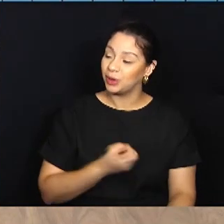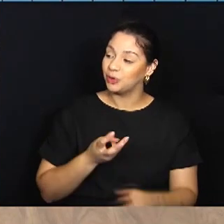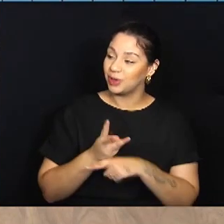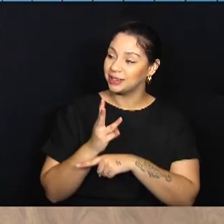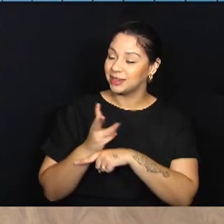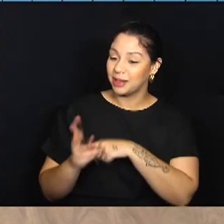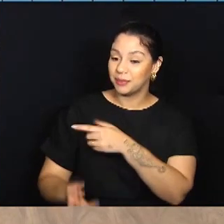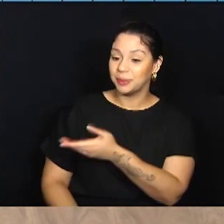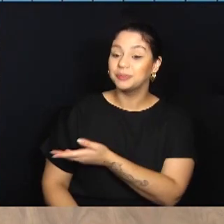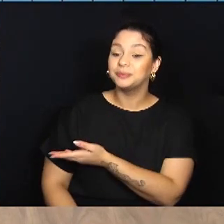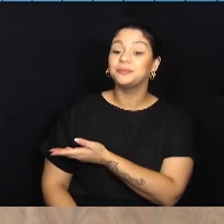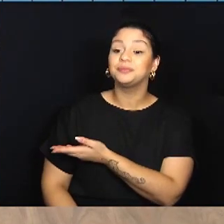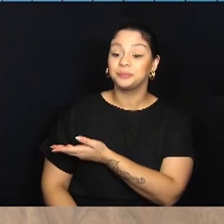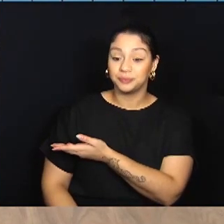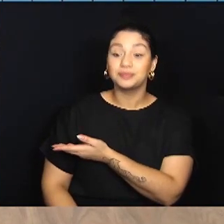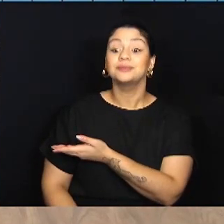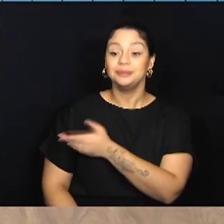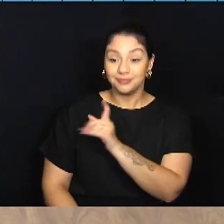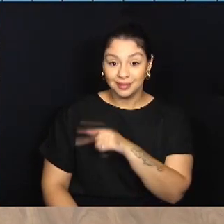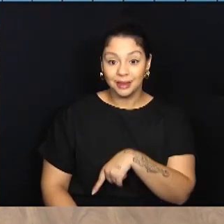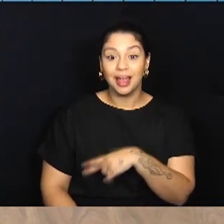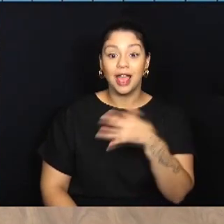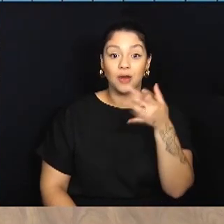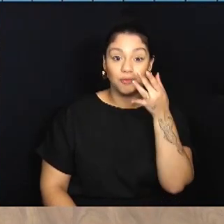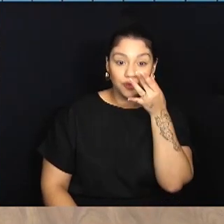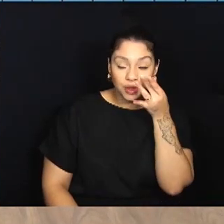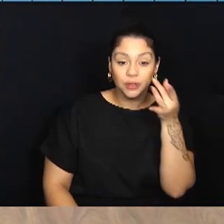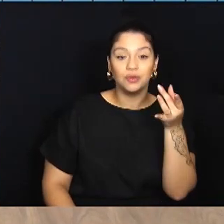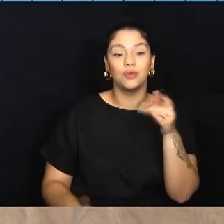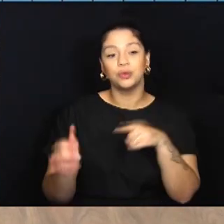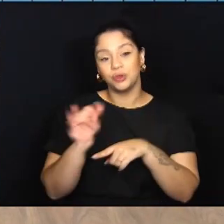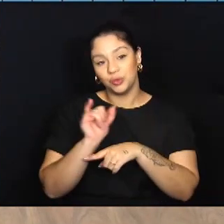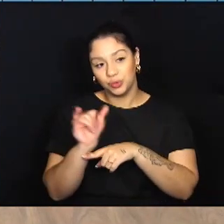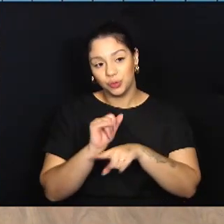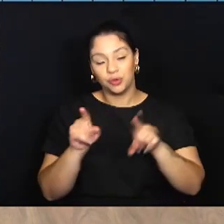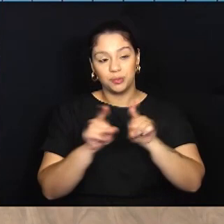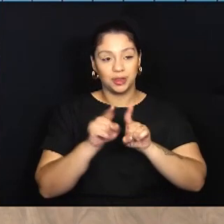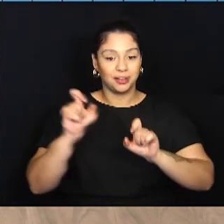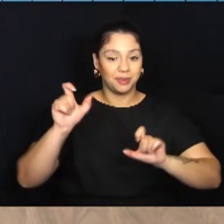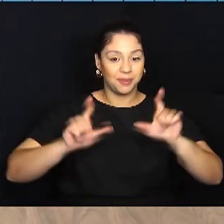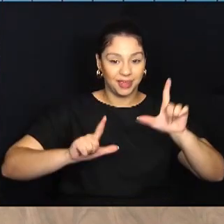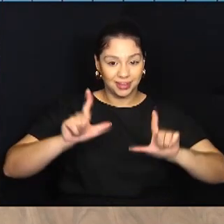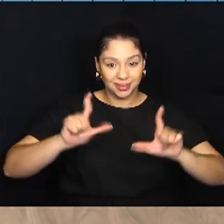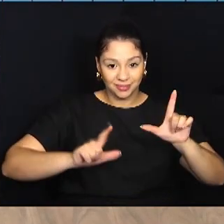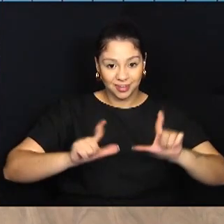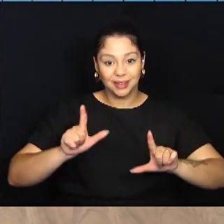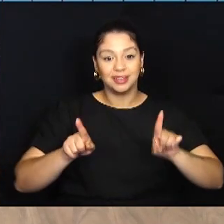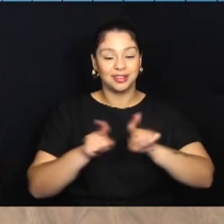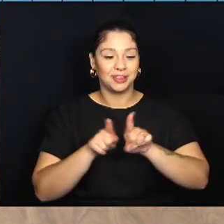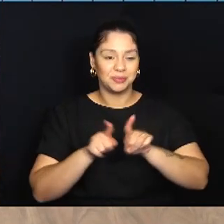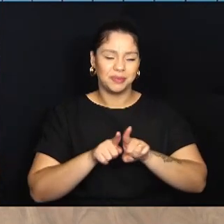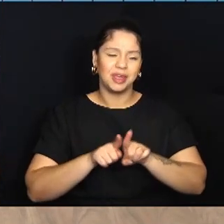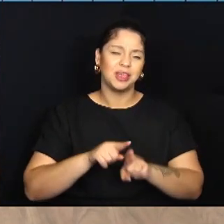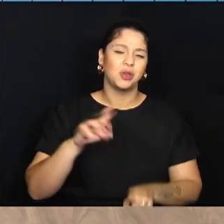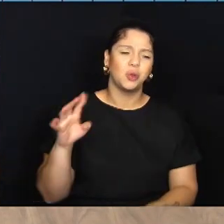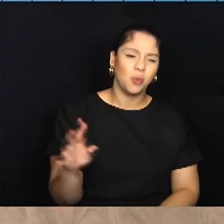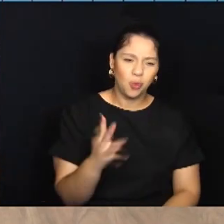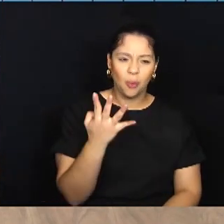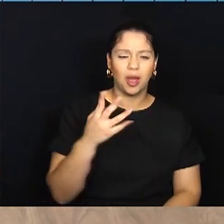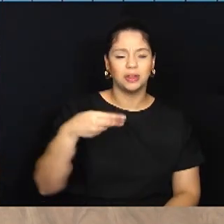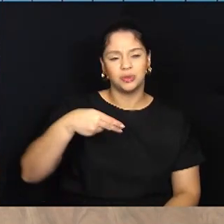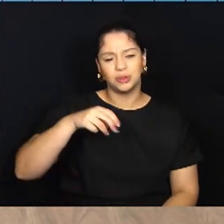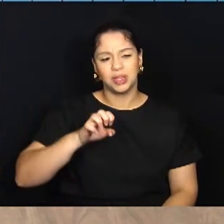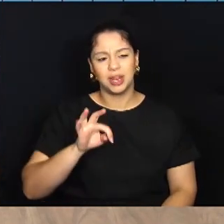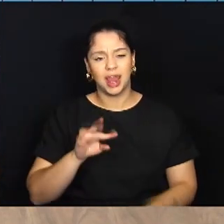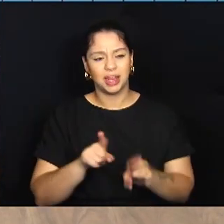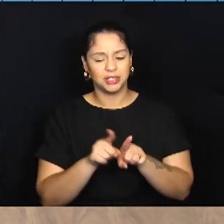978293776. Estamos ao vivo pelo YouTube, estamos na TV aberta no canal 11.3, canal 4 da NET, canal 9 da Vivo.